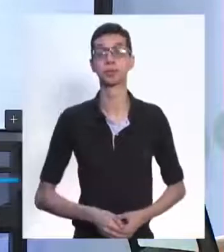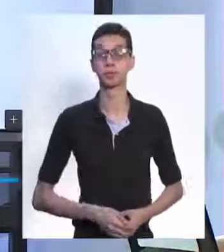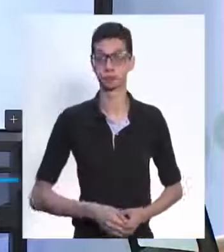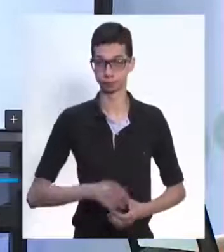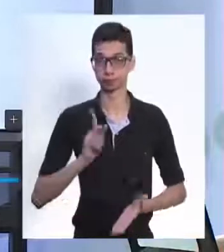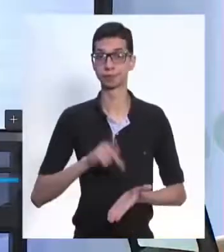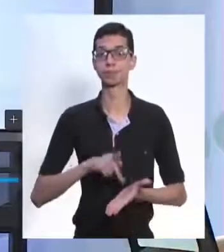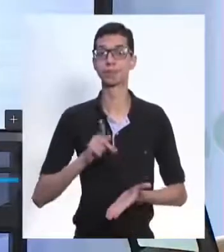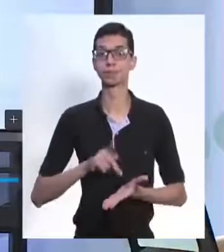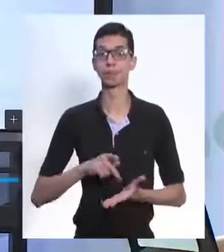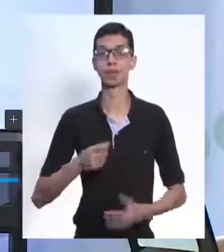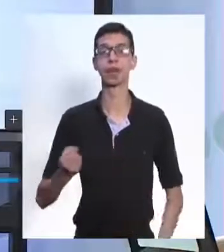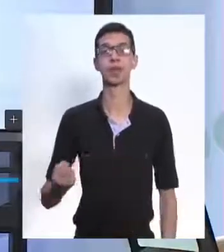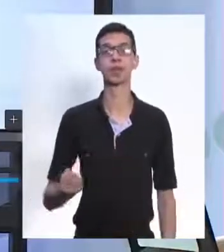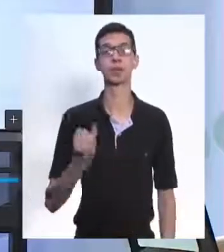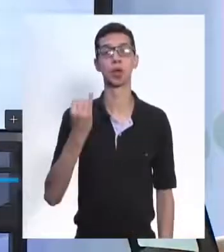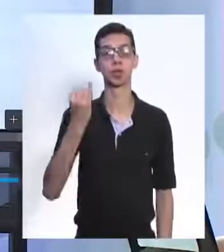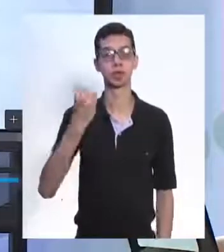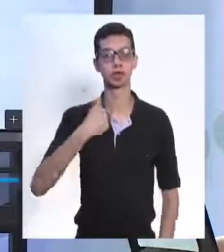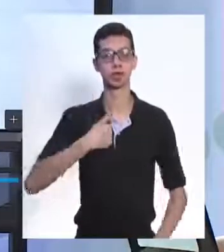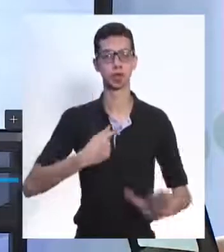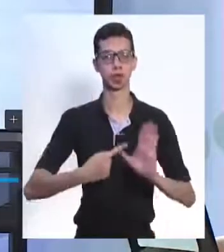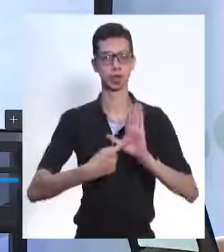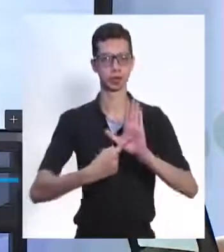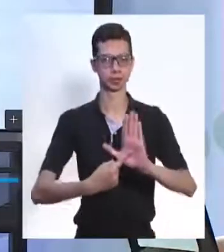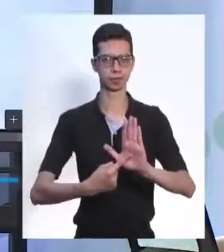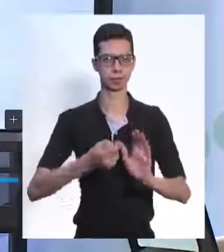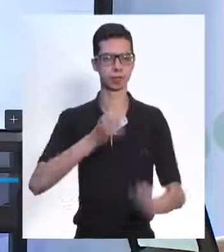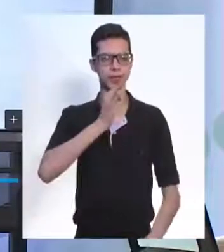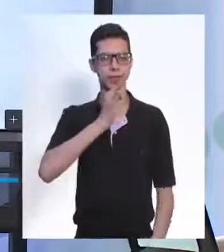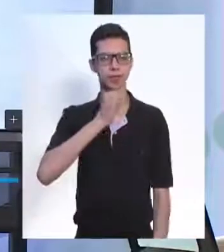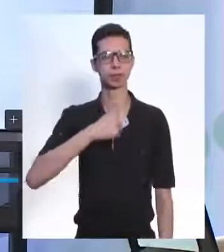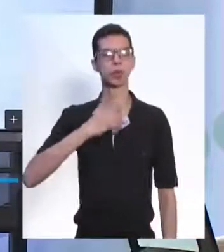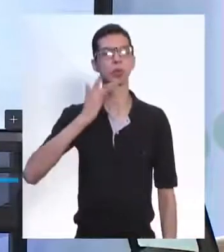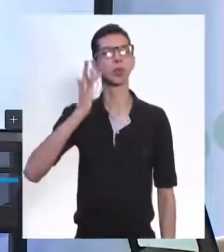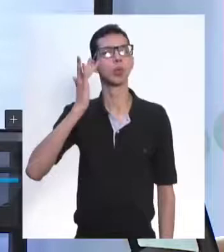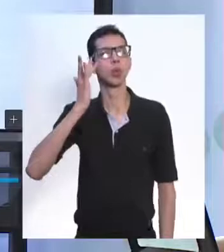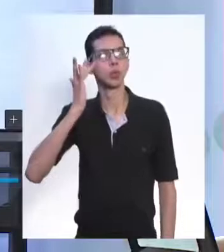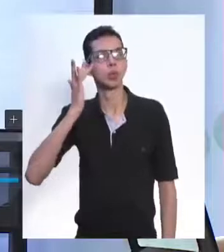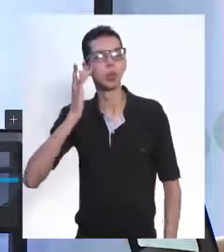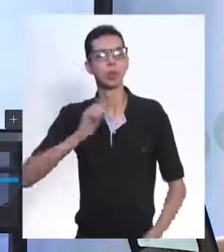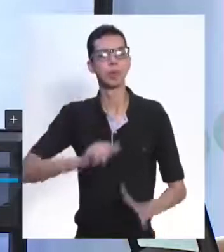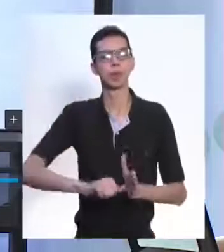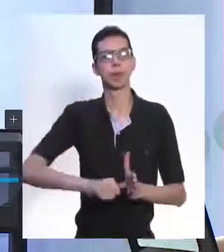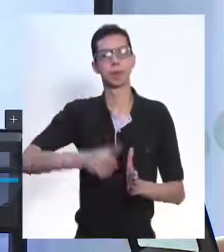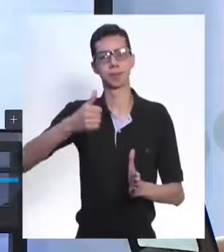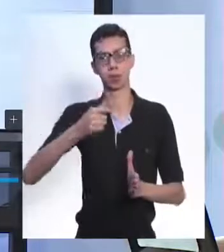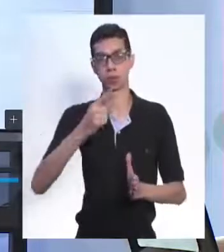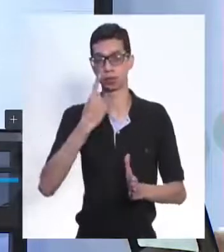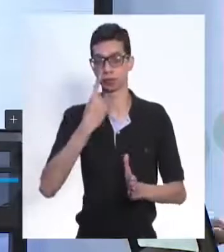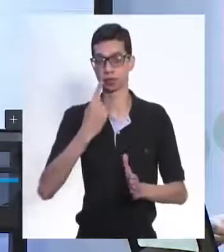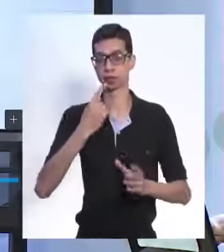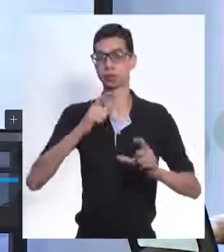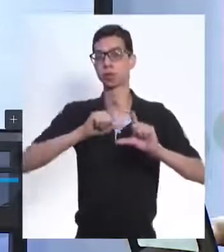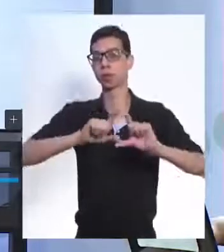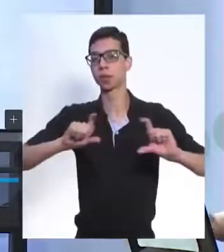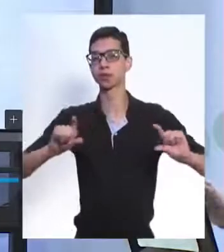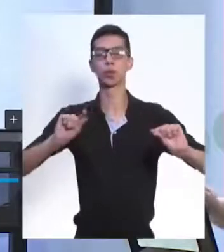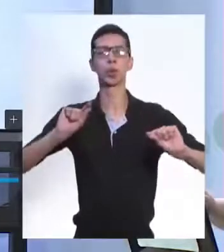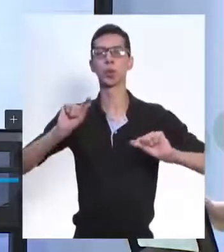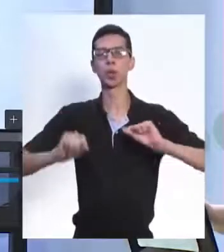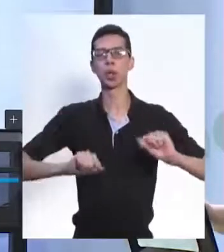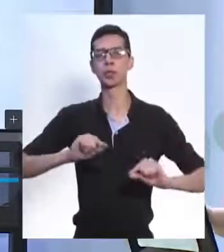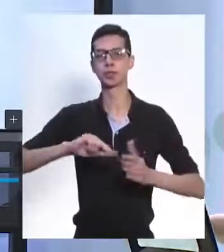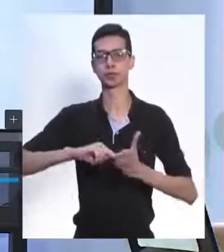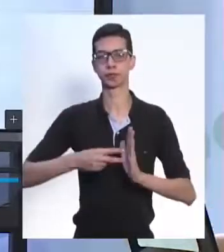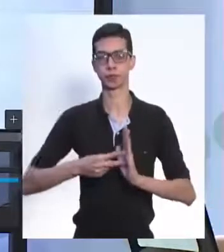muito importante que eu vou apresentar. Talvez seja a primeira vez que vocês vejam essa relação. A relação nada mais é do que